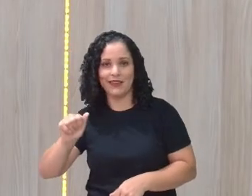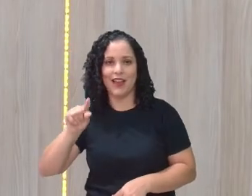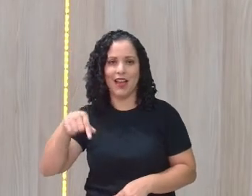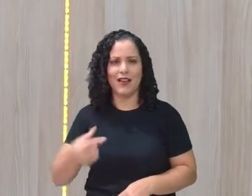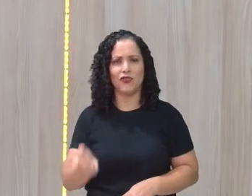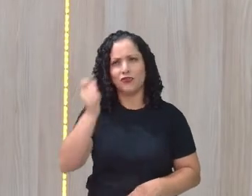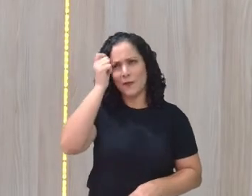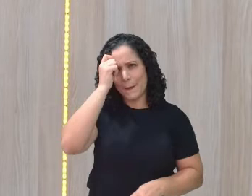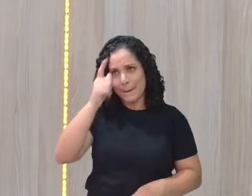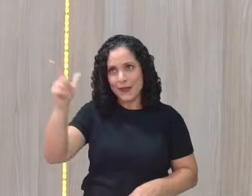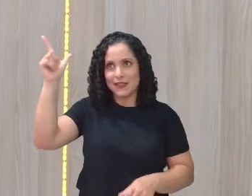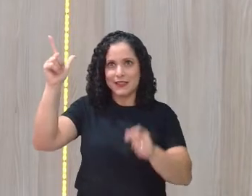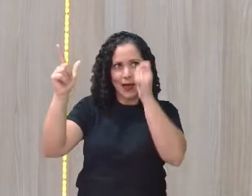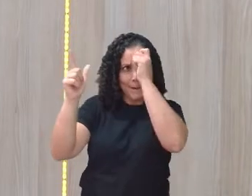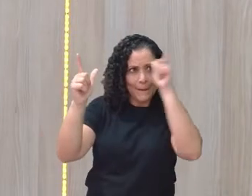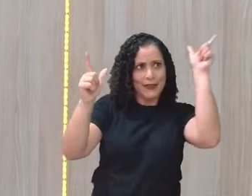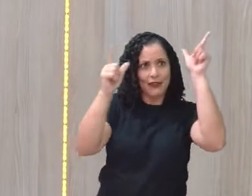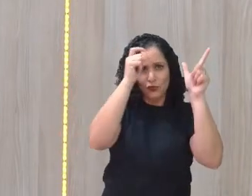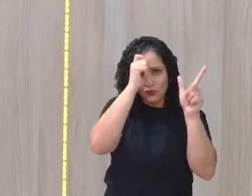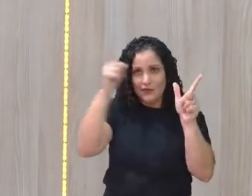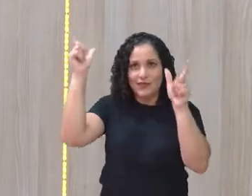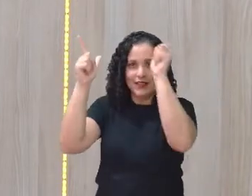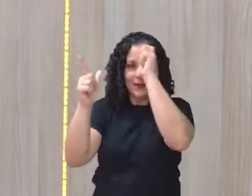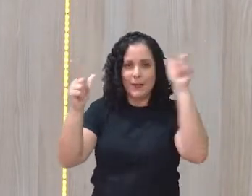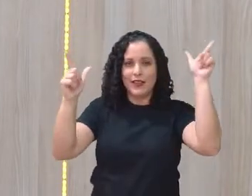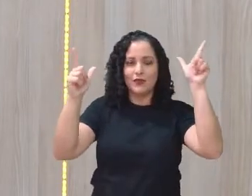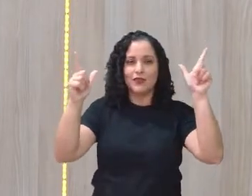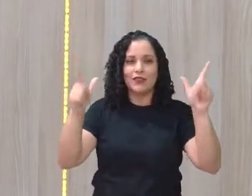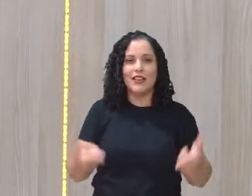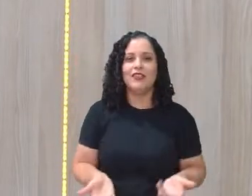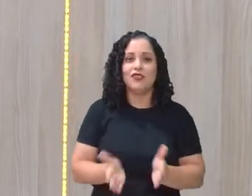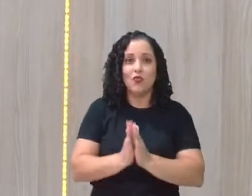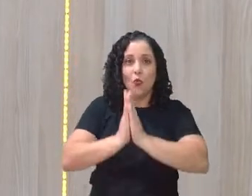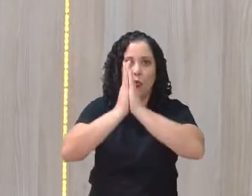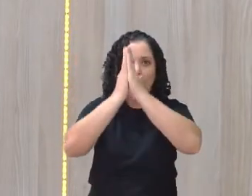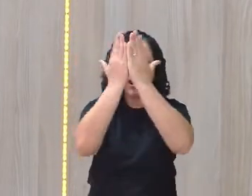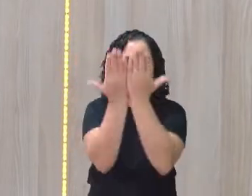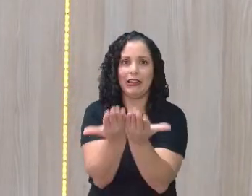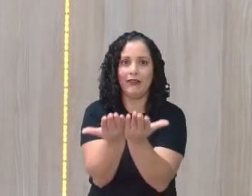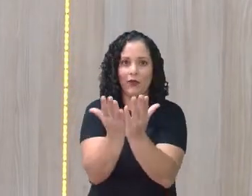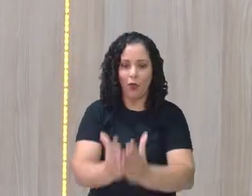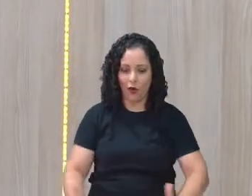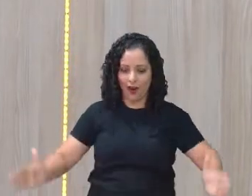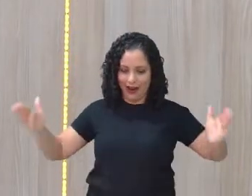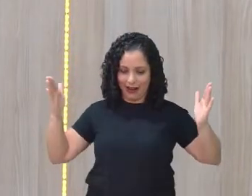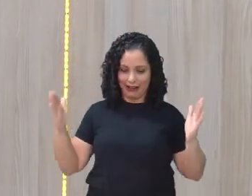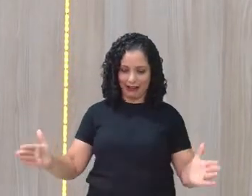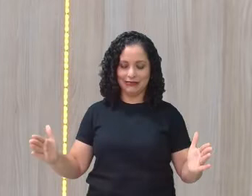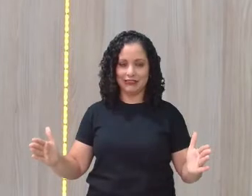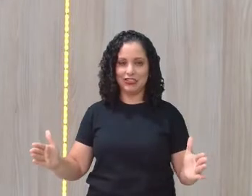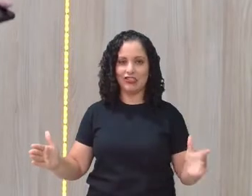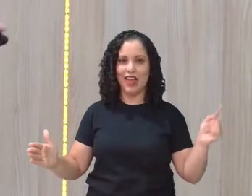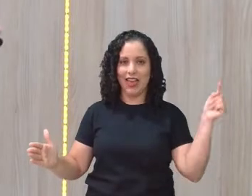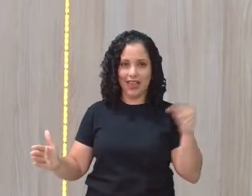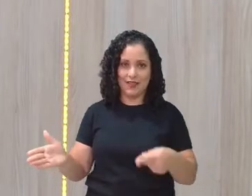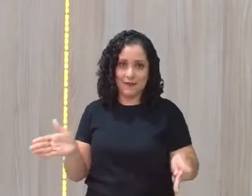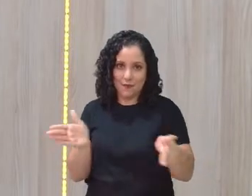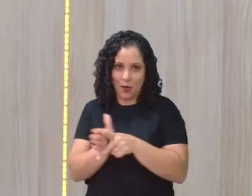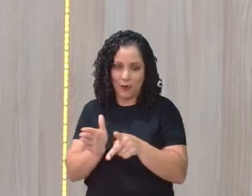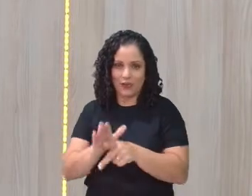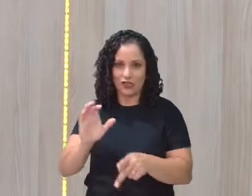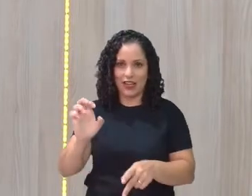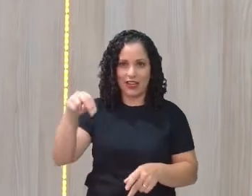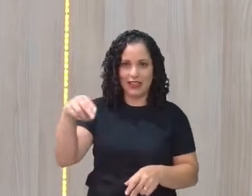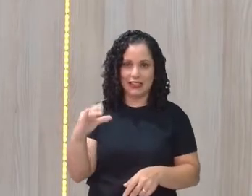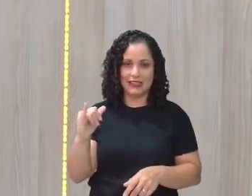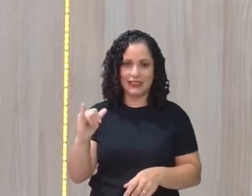estavam surgindo naquele momento, eles reuniam nesse grande livro que era chamado As Enciclopédias, né?